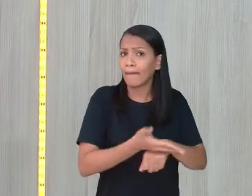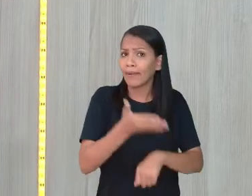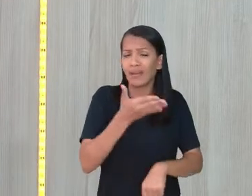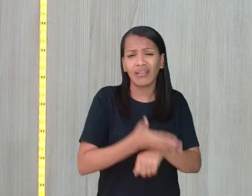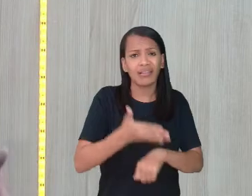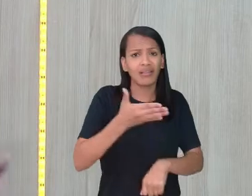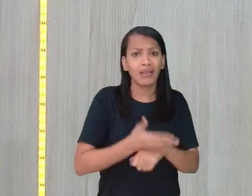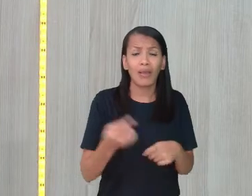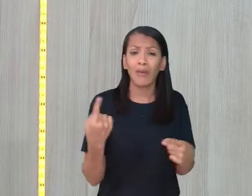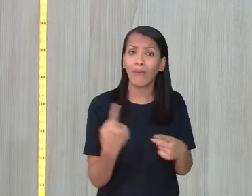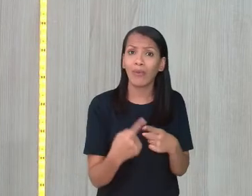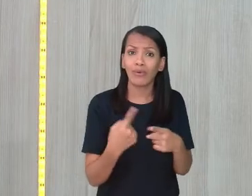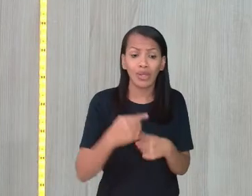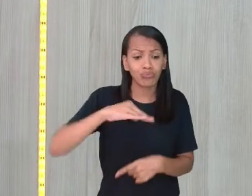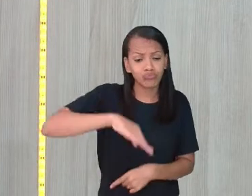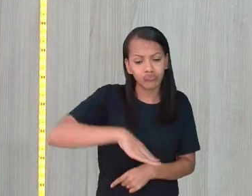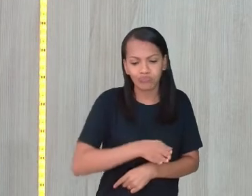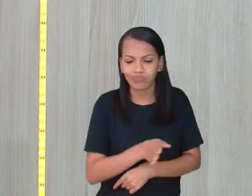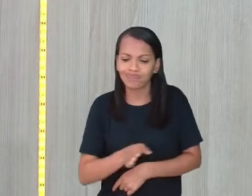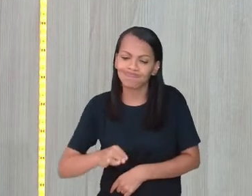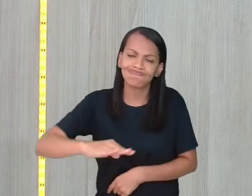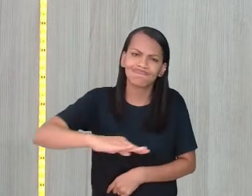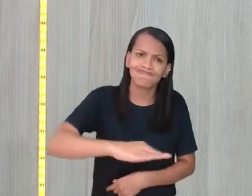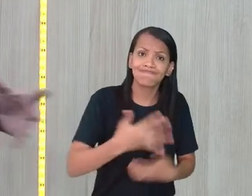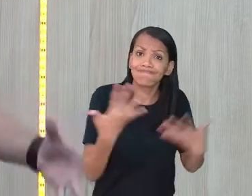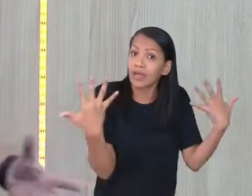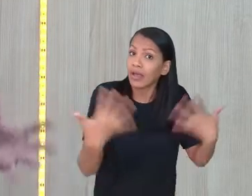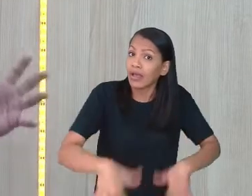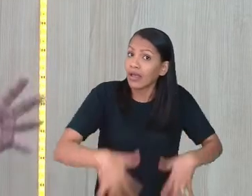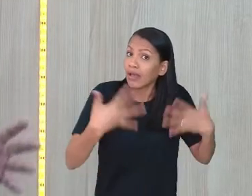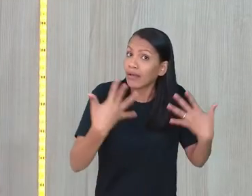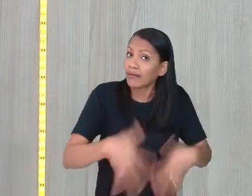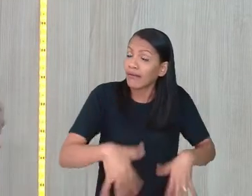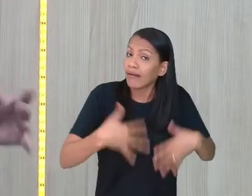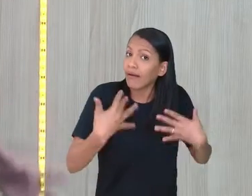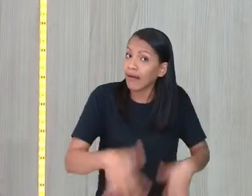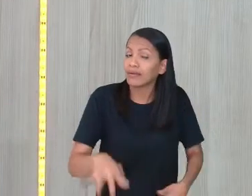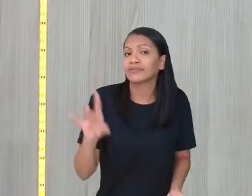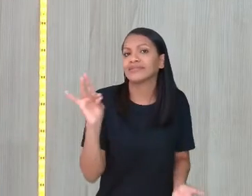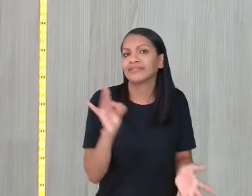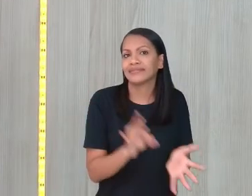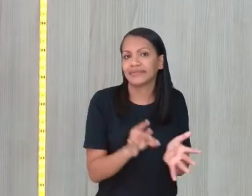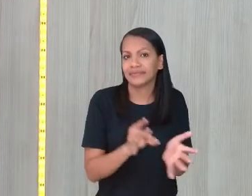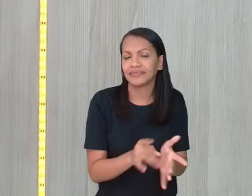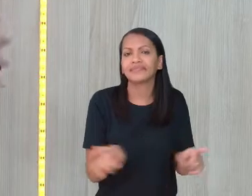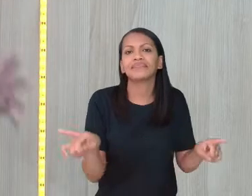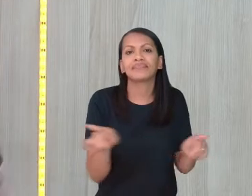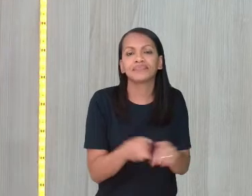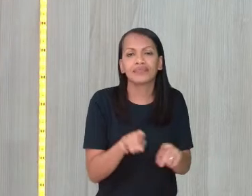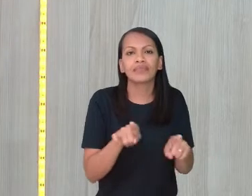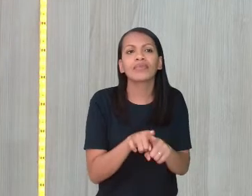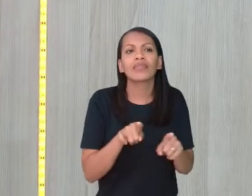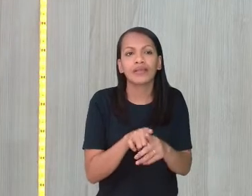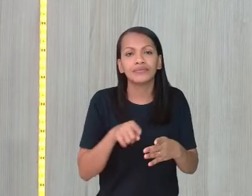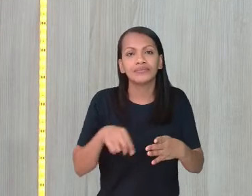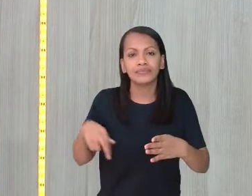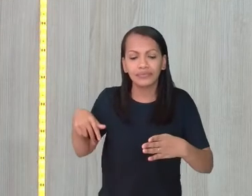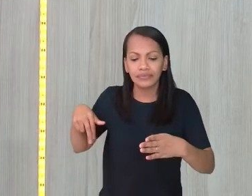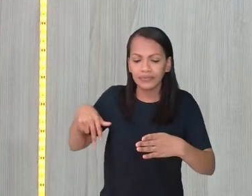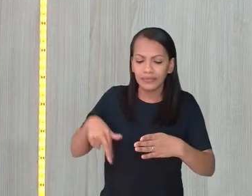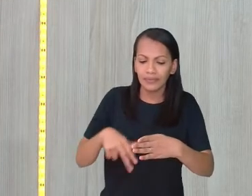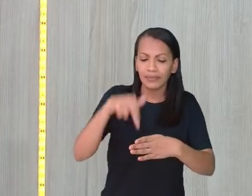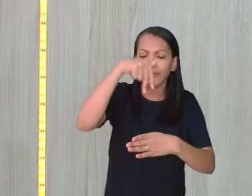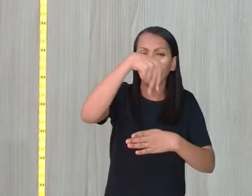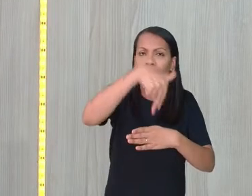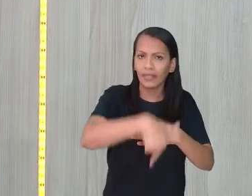é caro de verdade, certo? Mas o tênis já dá, é uma raquetezinha, o atletismo, né?